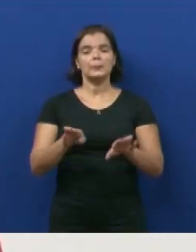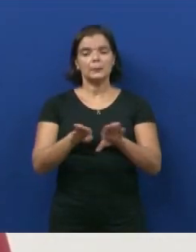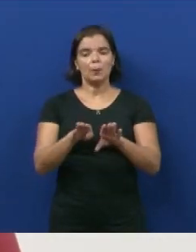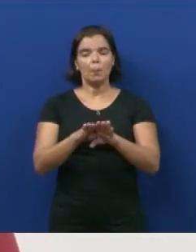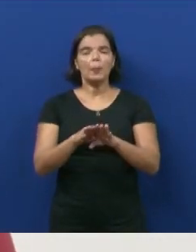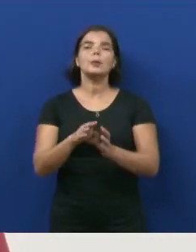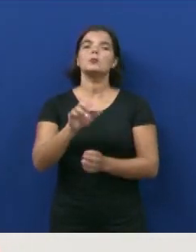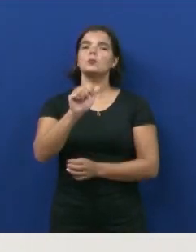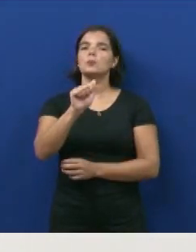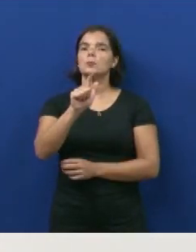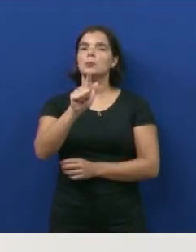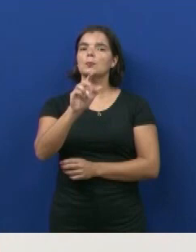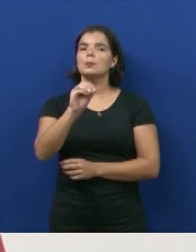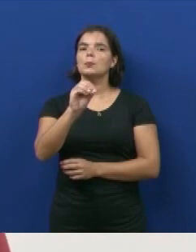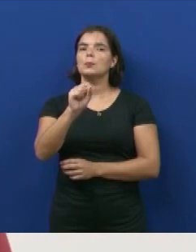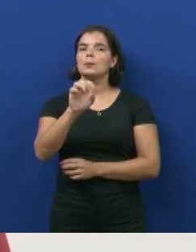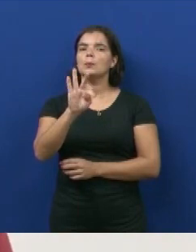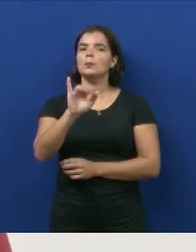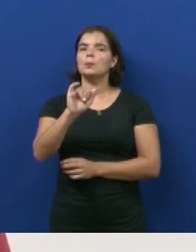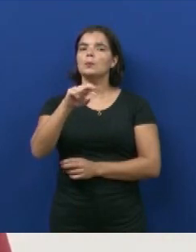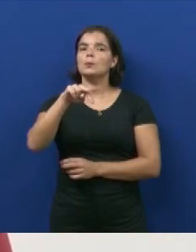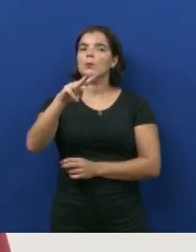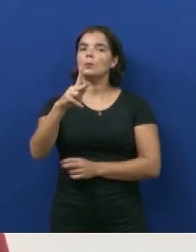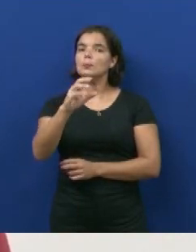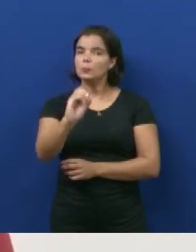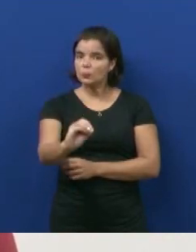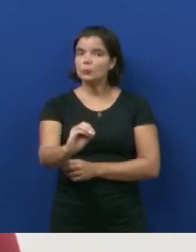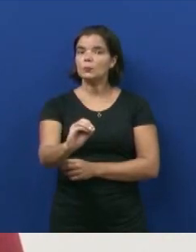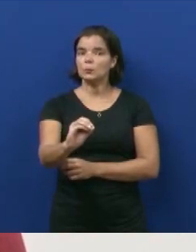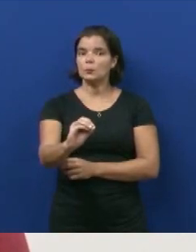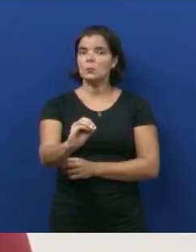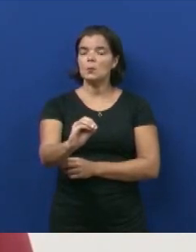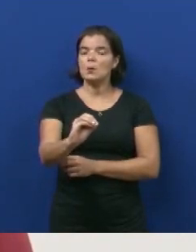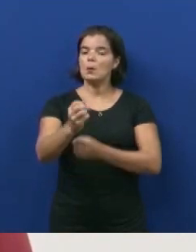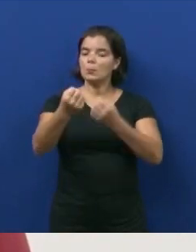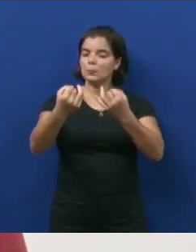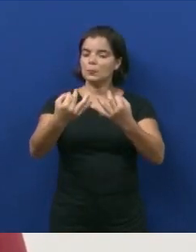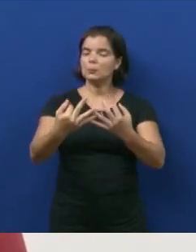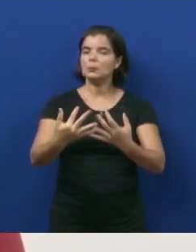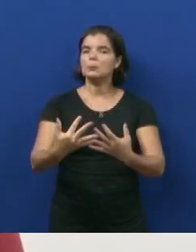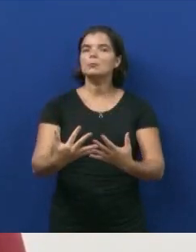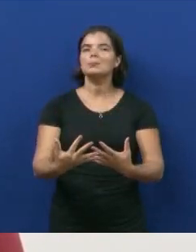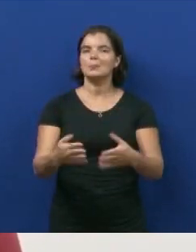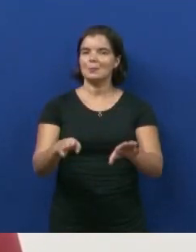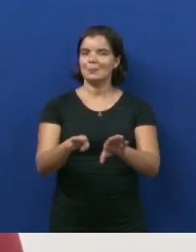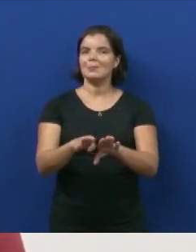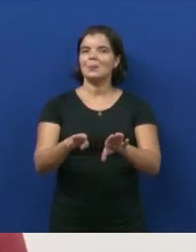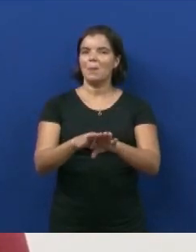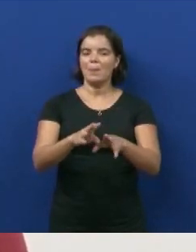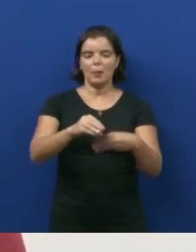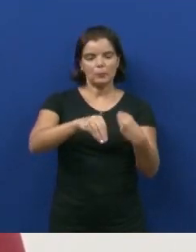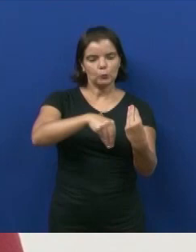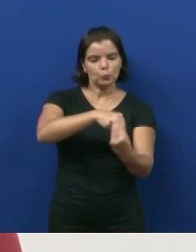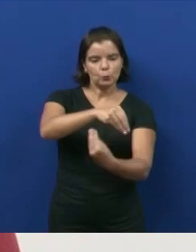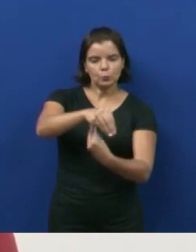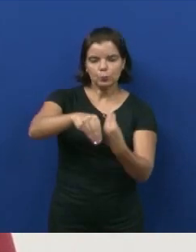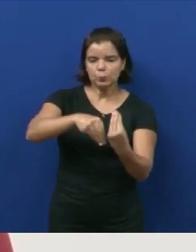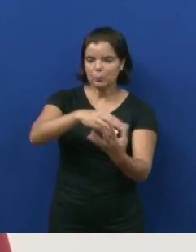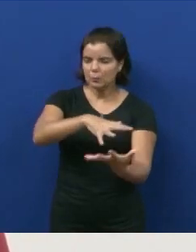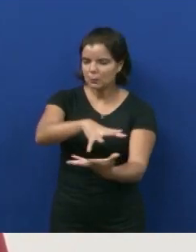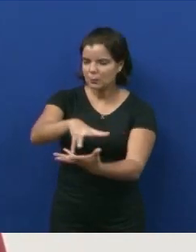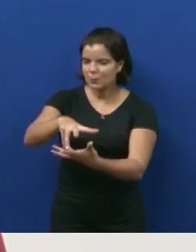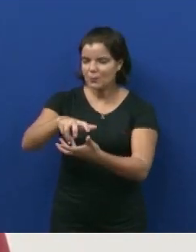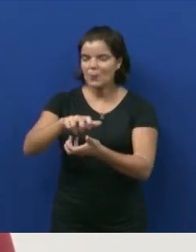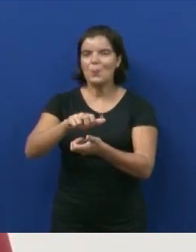concepção de Agostinho de Hipona. Ele introduz, né, ele faz esse mix do